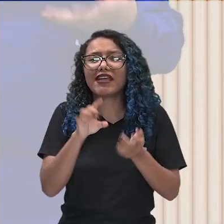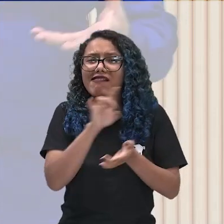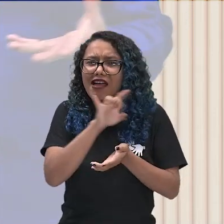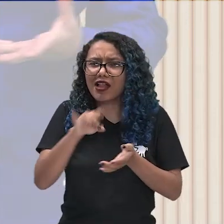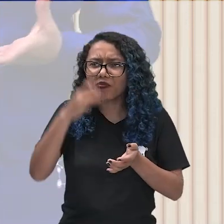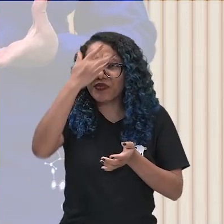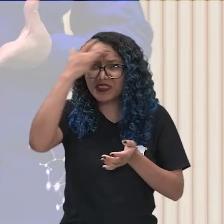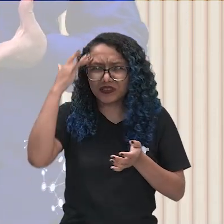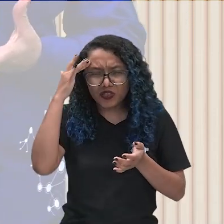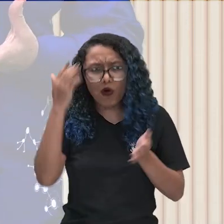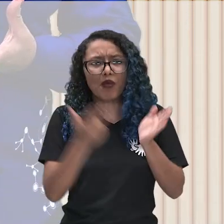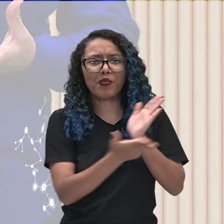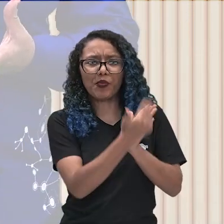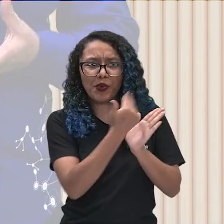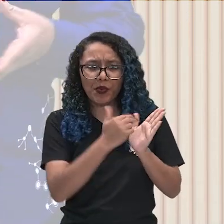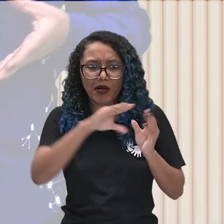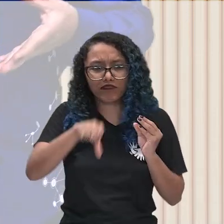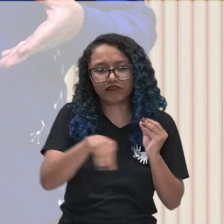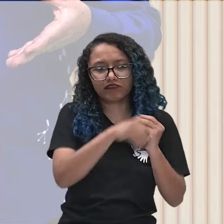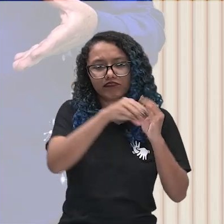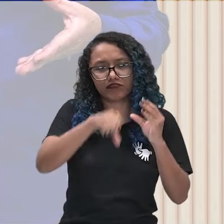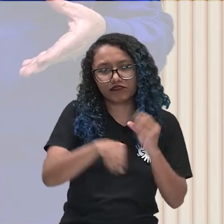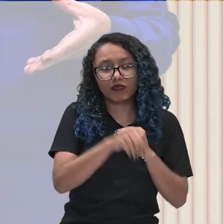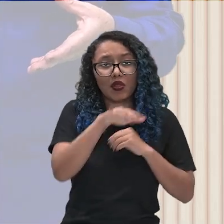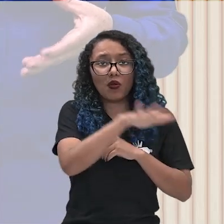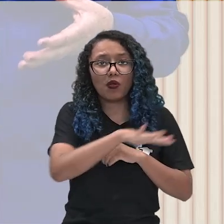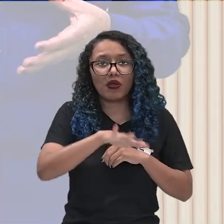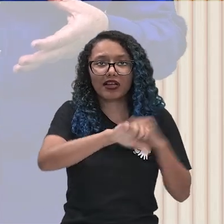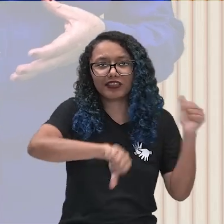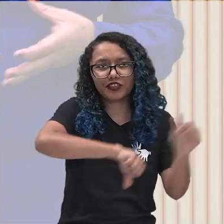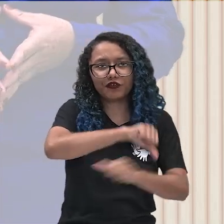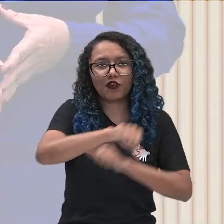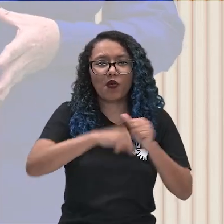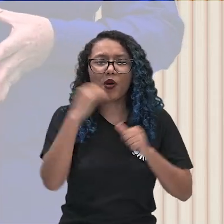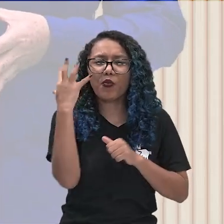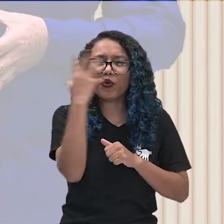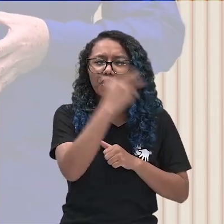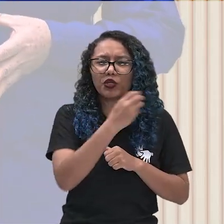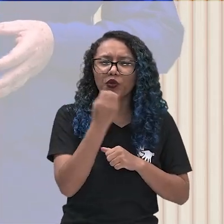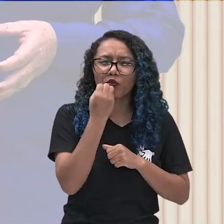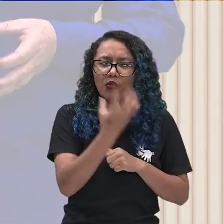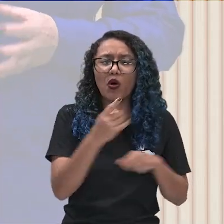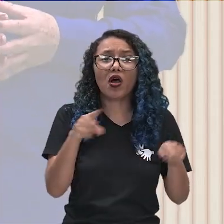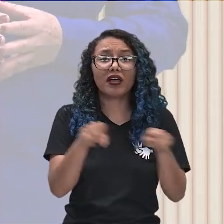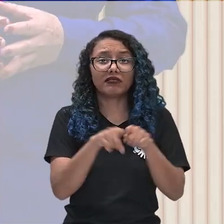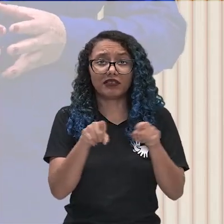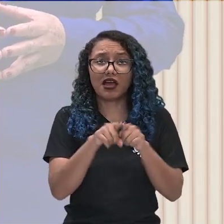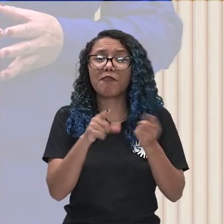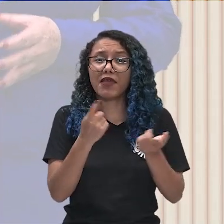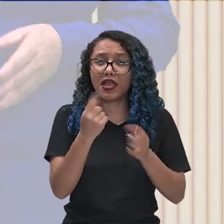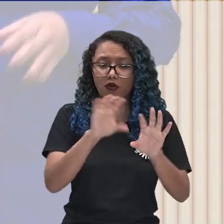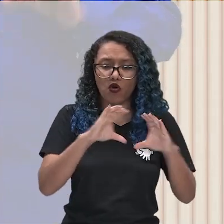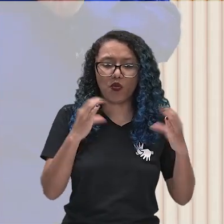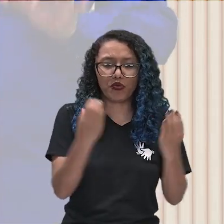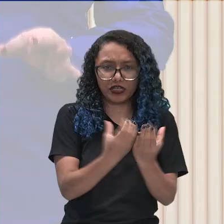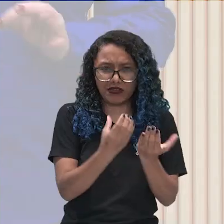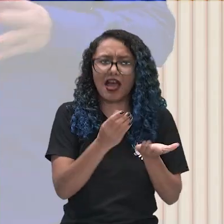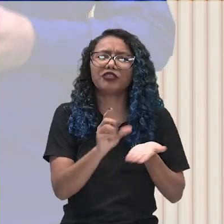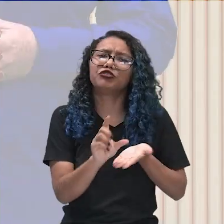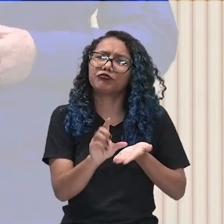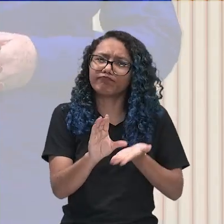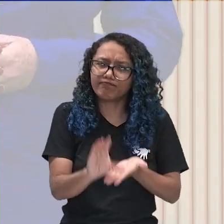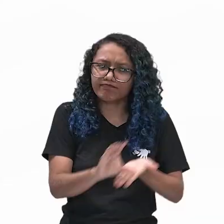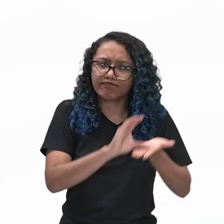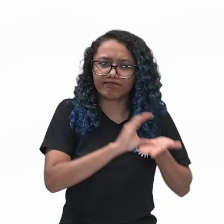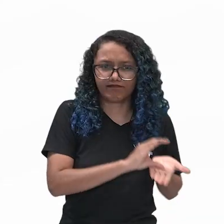para tornar o ambiente mais agradável e também render lucros, né, para a comunidade. E aí nós vamos falar agora da